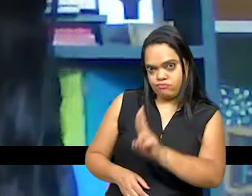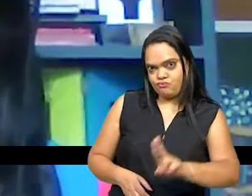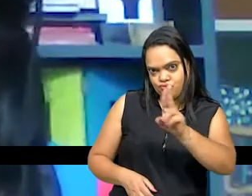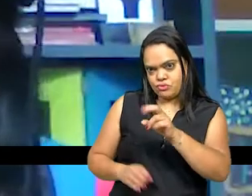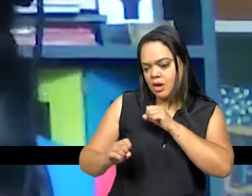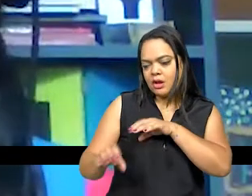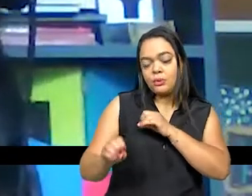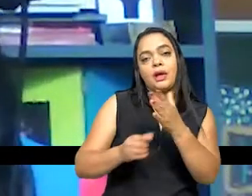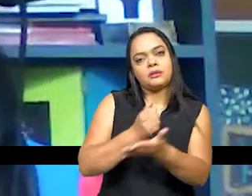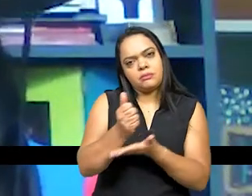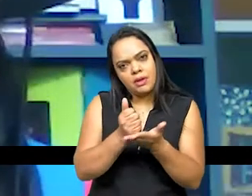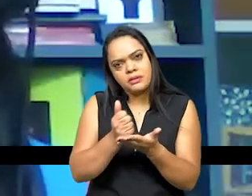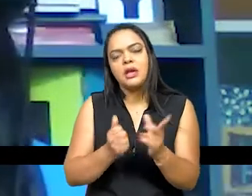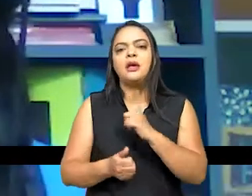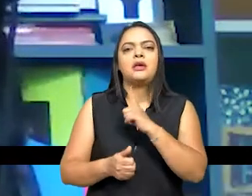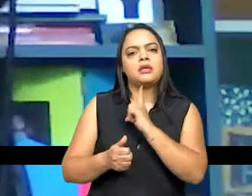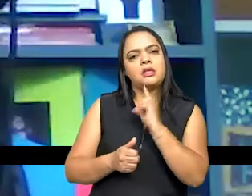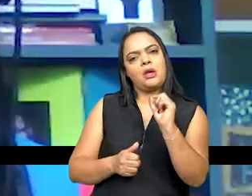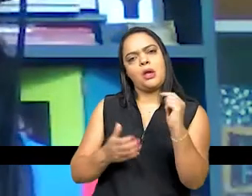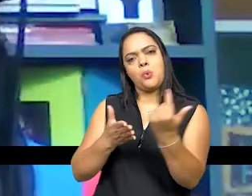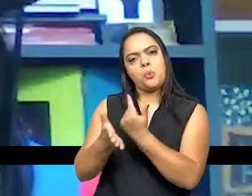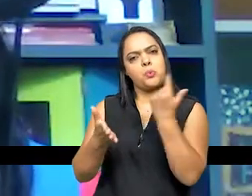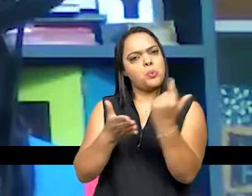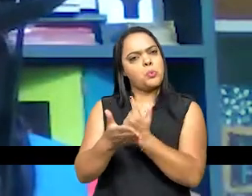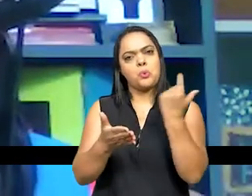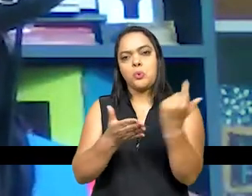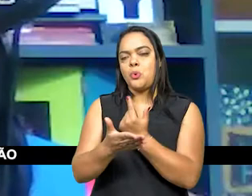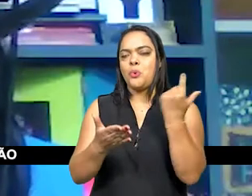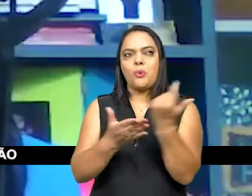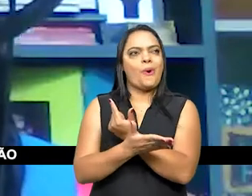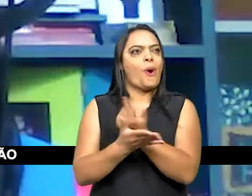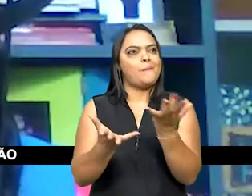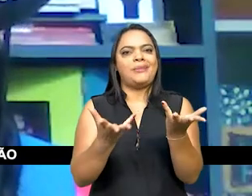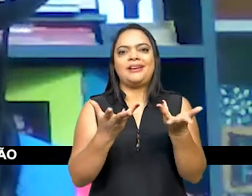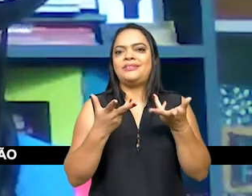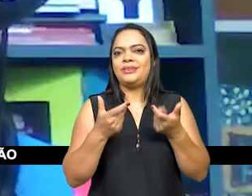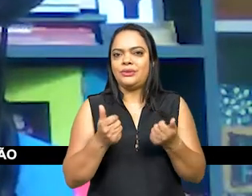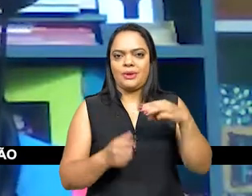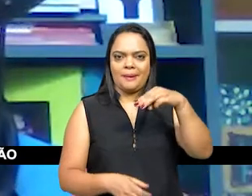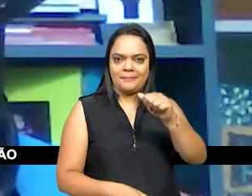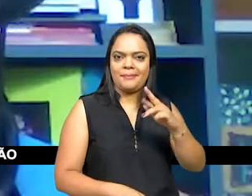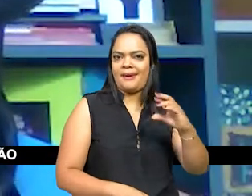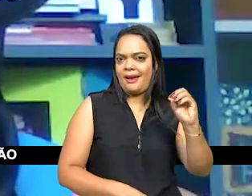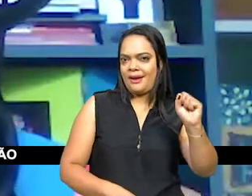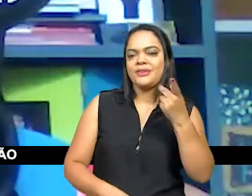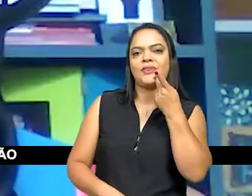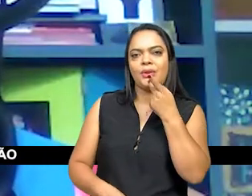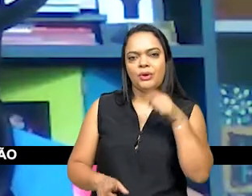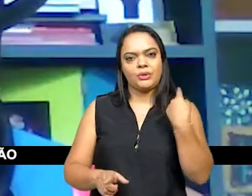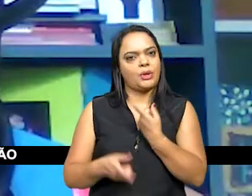Né? A gente tem conjuntos de bibliografias fantásticas. Isso que o Marcos disse, né, virar o olhar